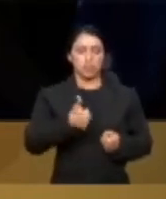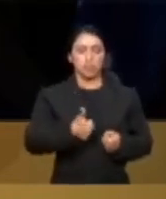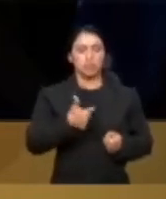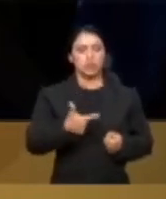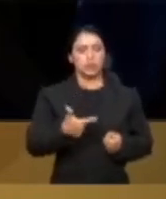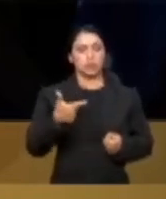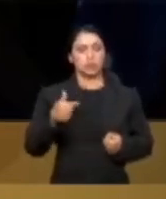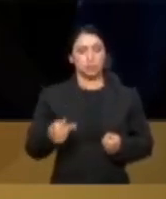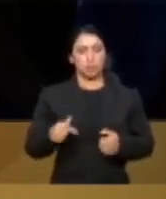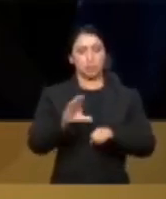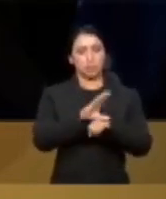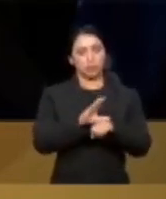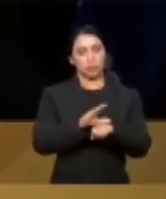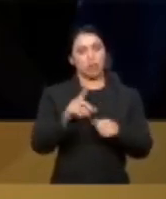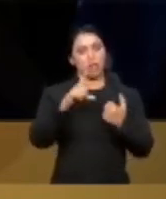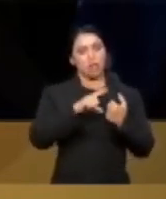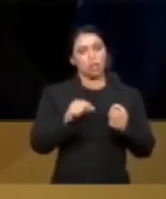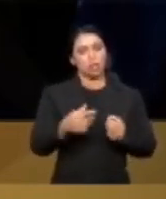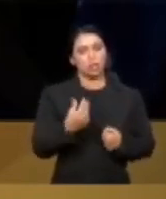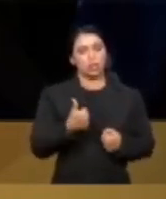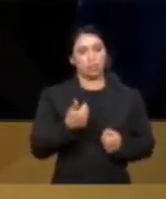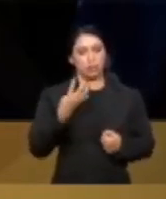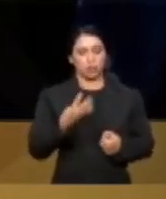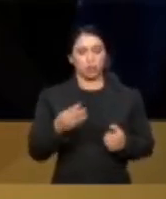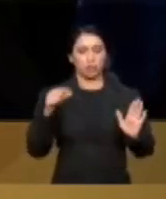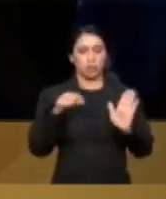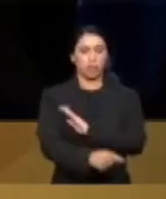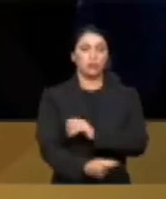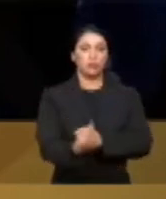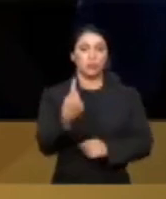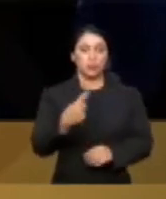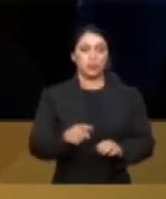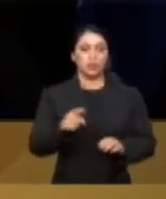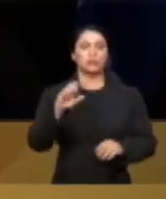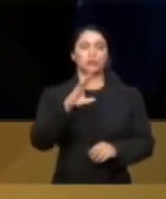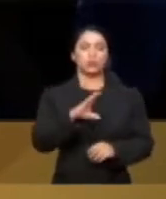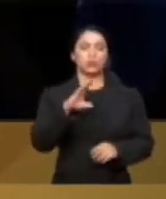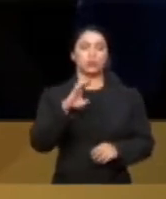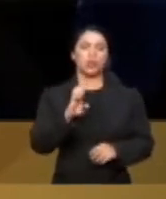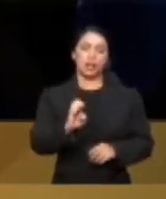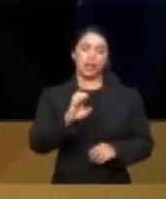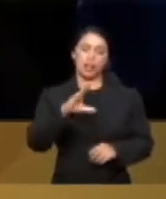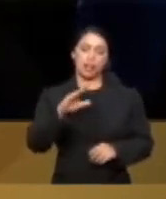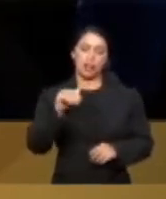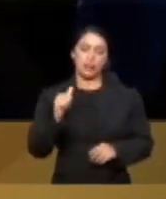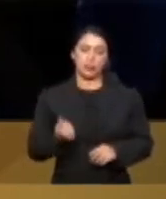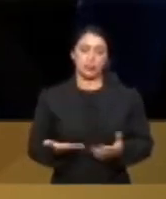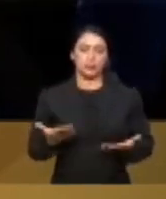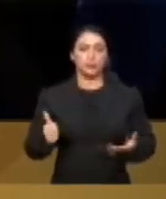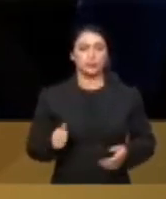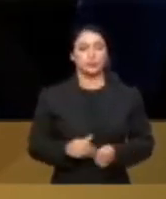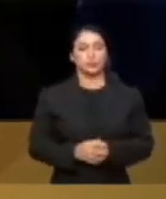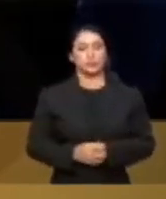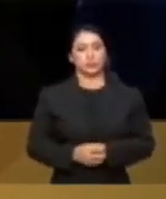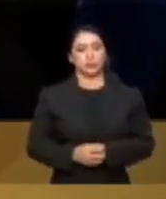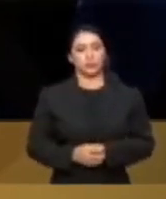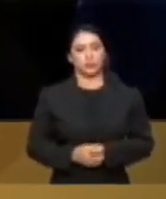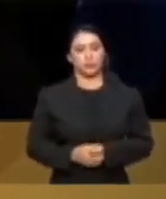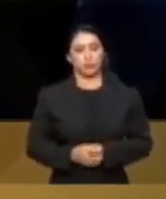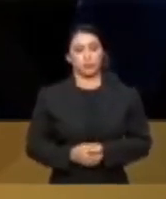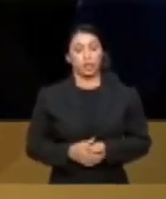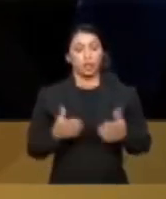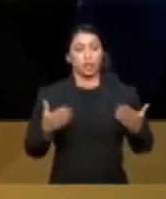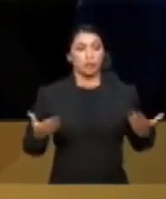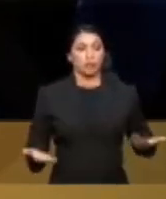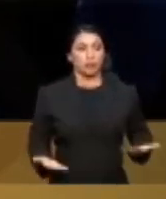Constituição Federal e do artigo 14, parágrafo 1º, do Estatuto da Criança e do Adolescente.